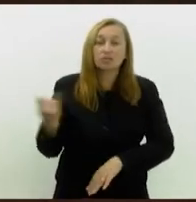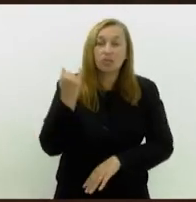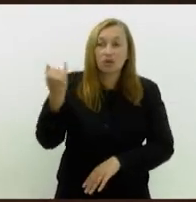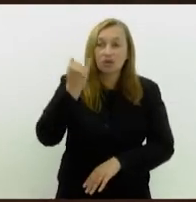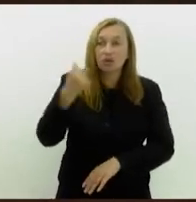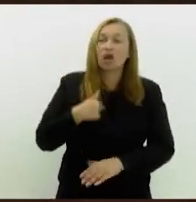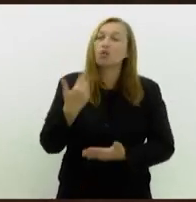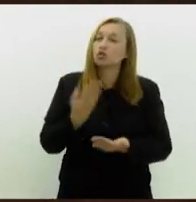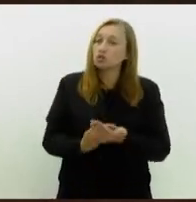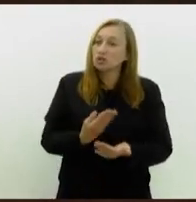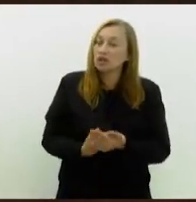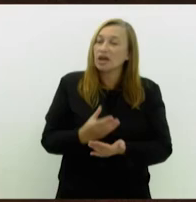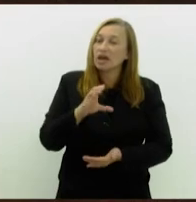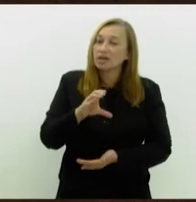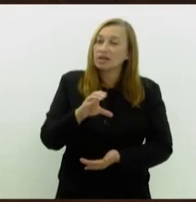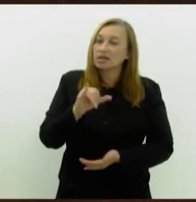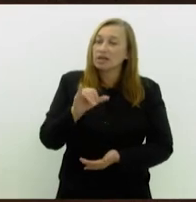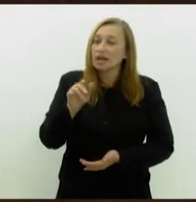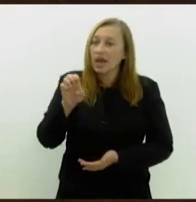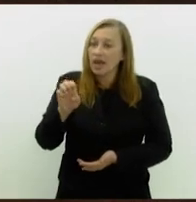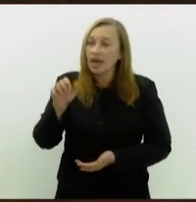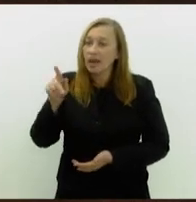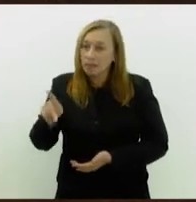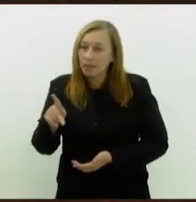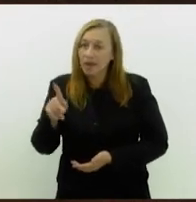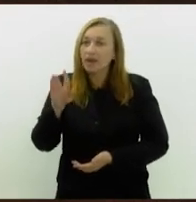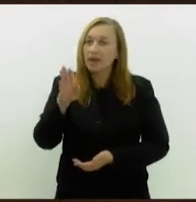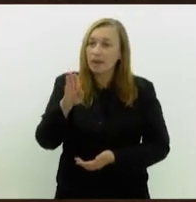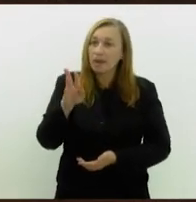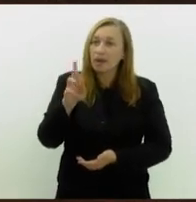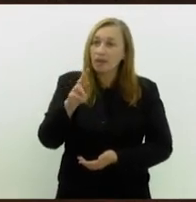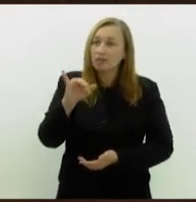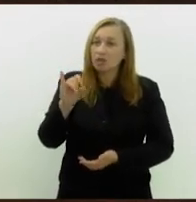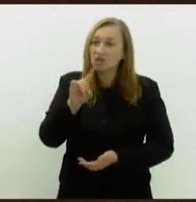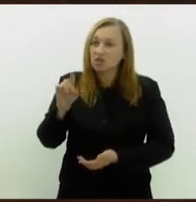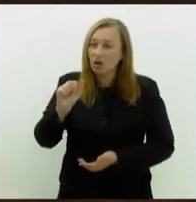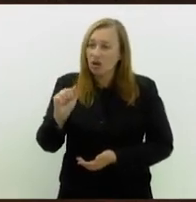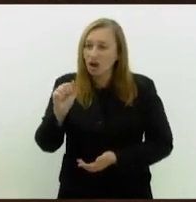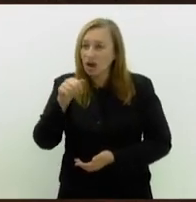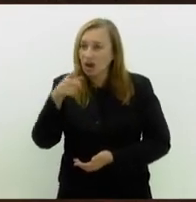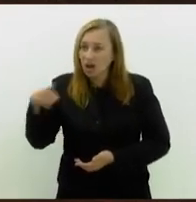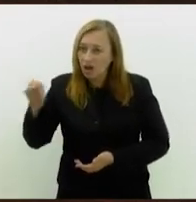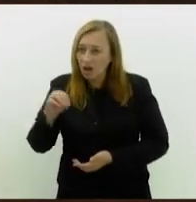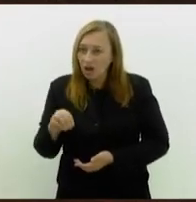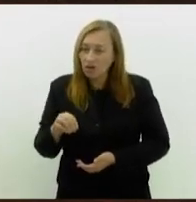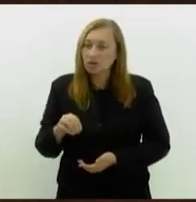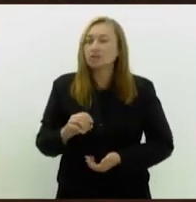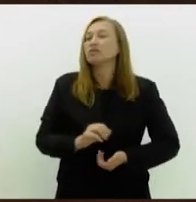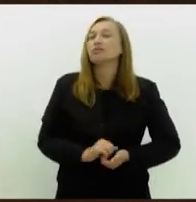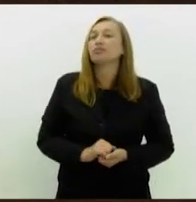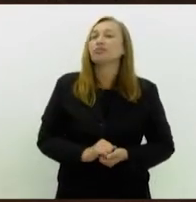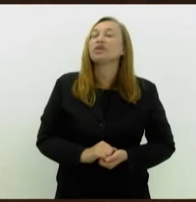estudei em CEP o CEP do o brisolão de Darc Ribeiro eh o brisolão de Brisola e sei bem o que